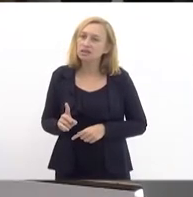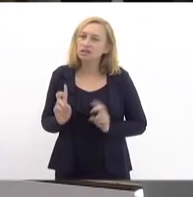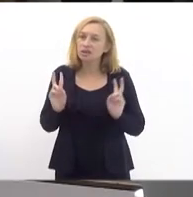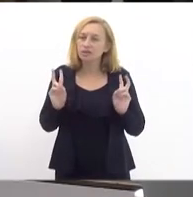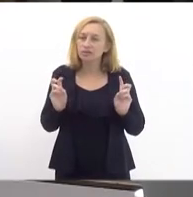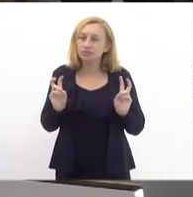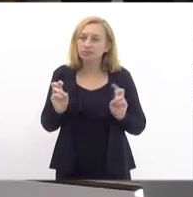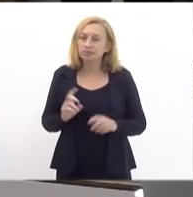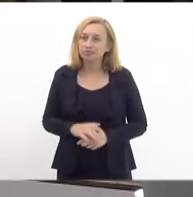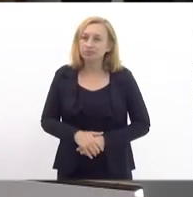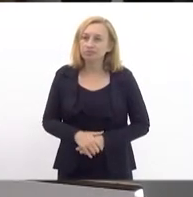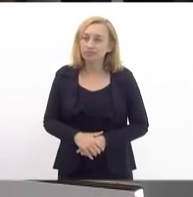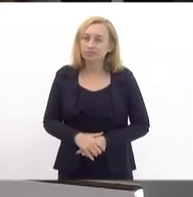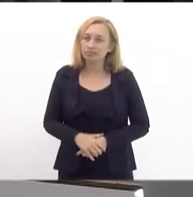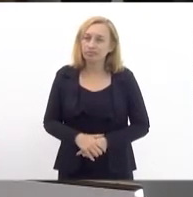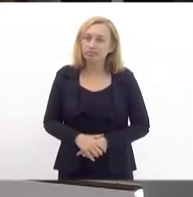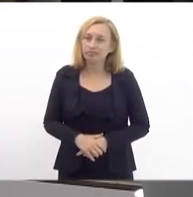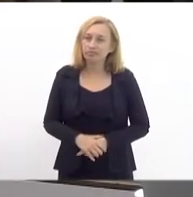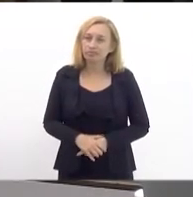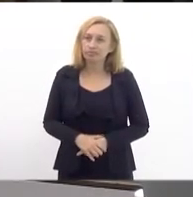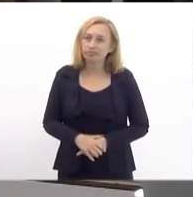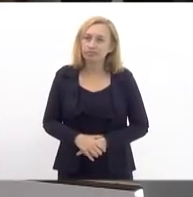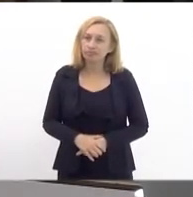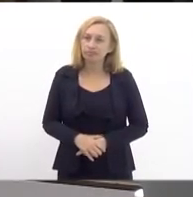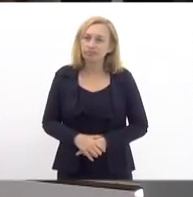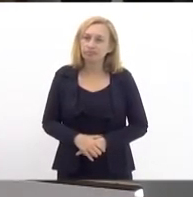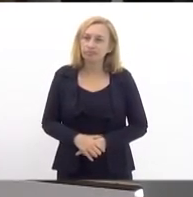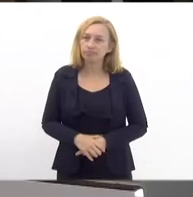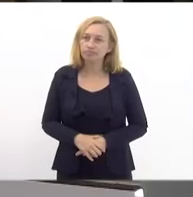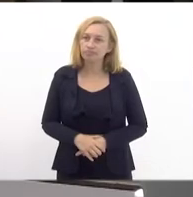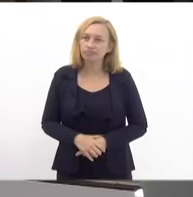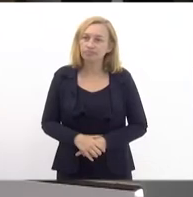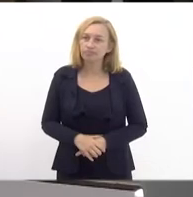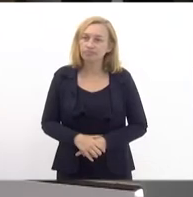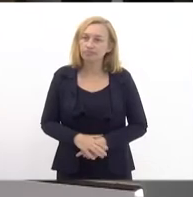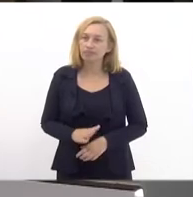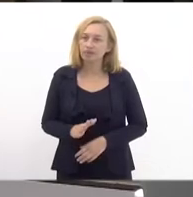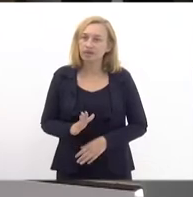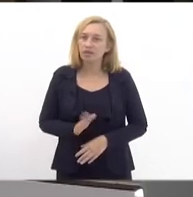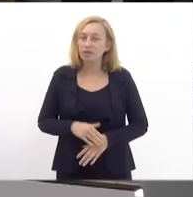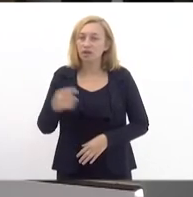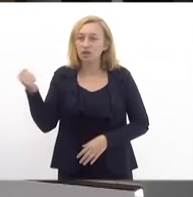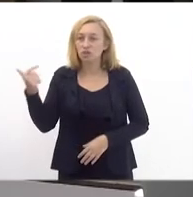situação que transcende a minha capacidade de entendimento,